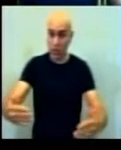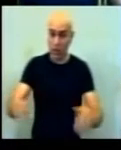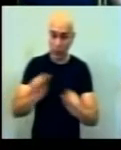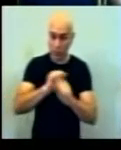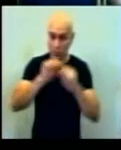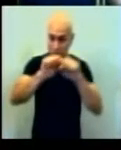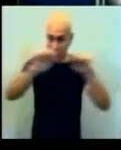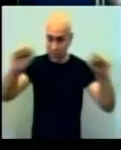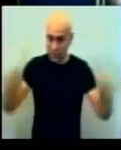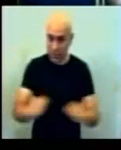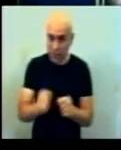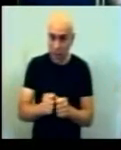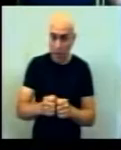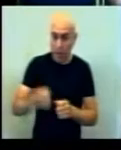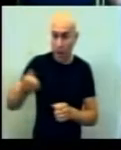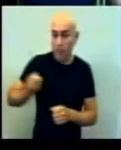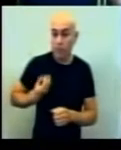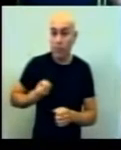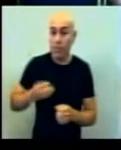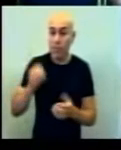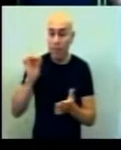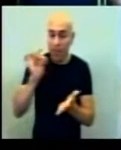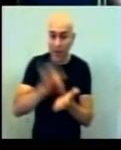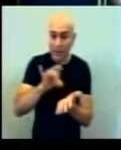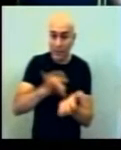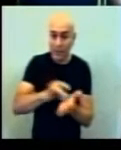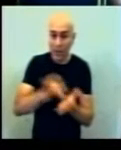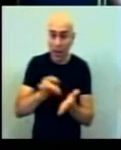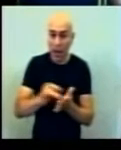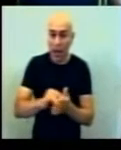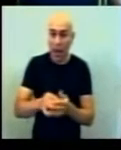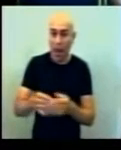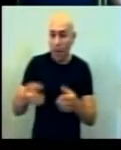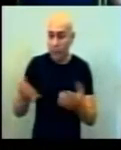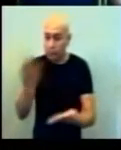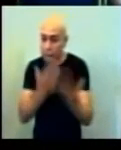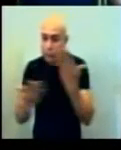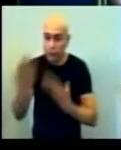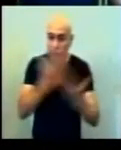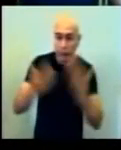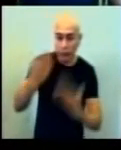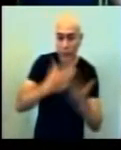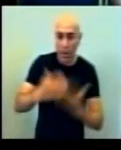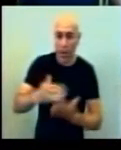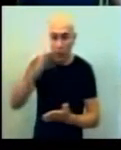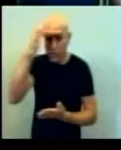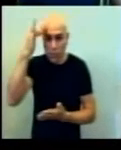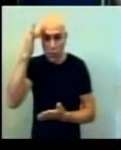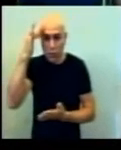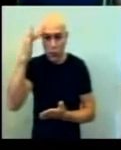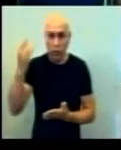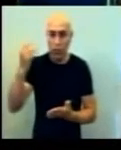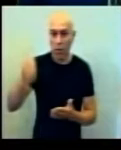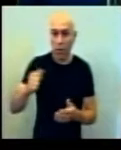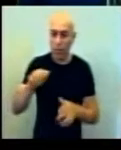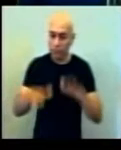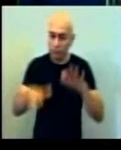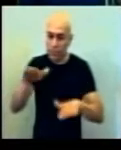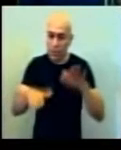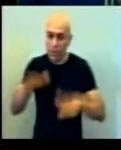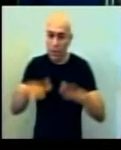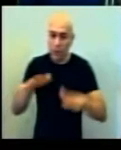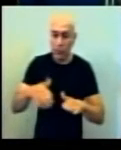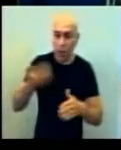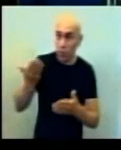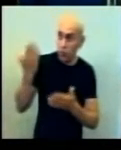que foi criado para notificação dos casos de suspeitos e confirmados de coronavírus para casos leves, ele está instável nos